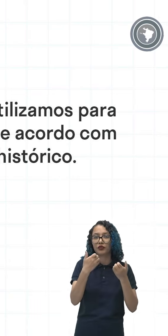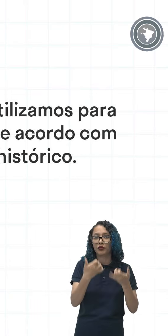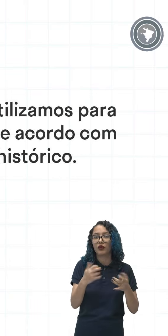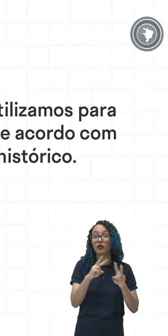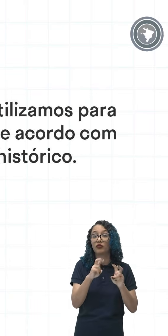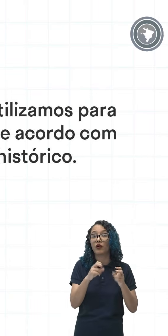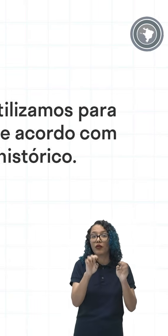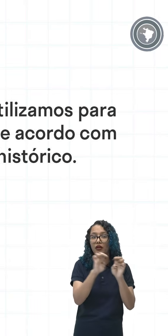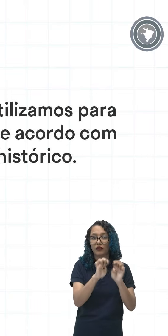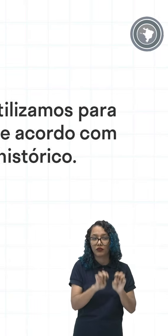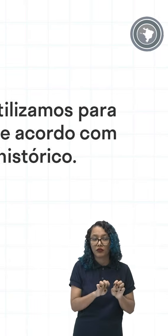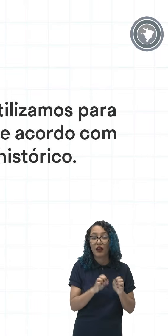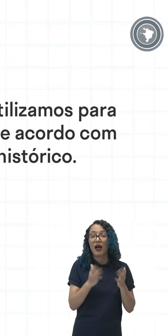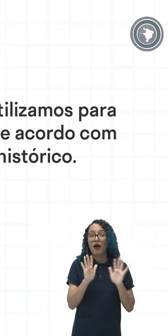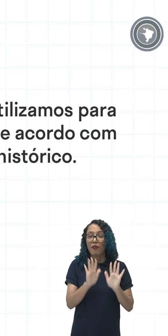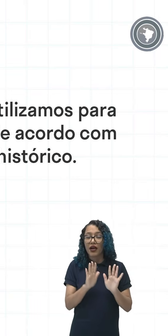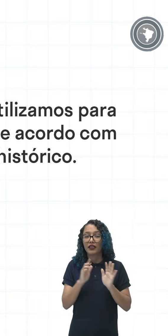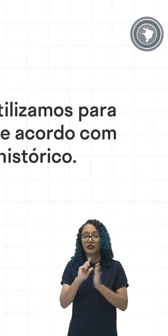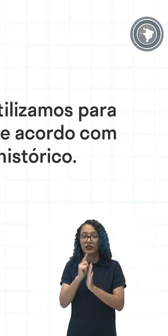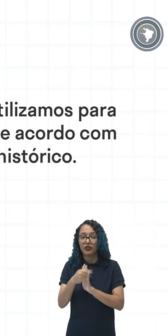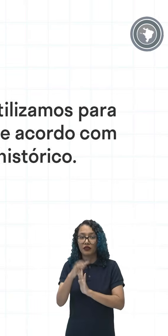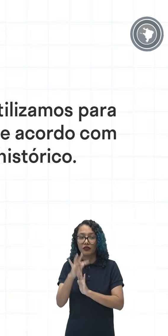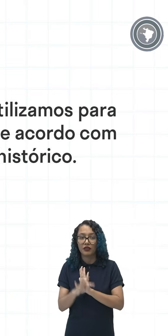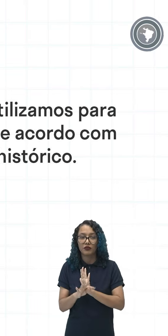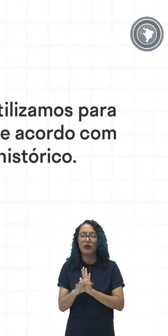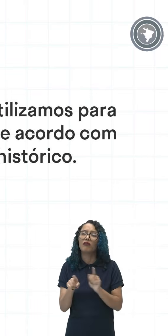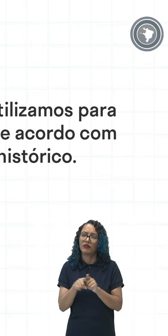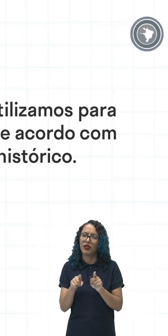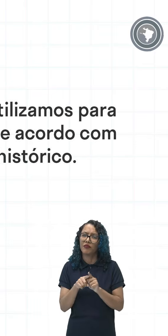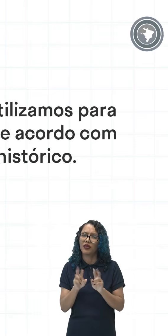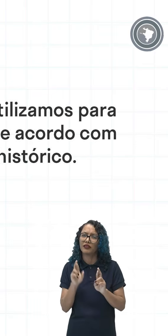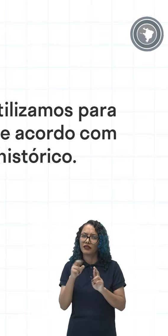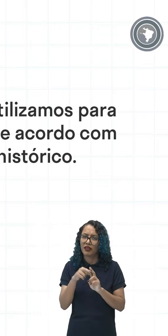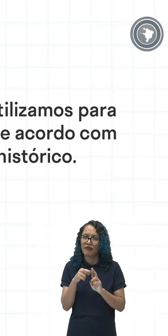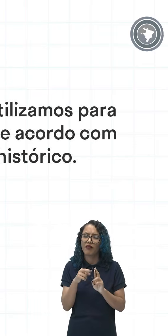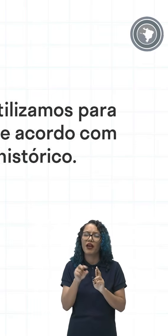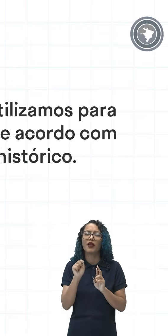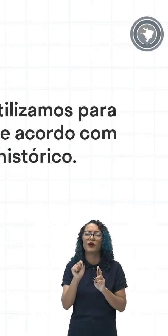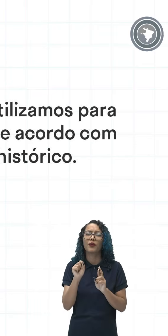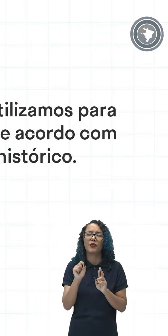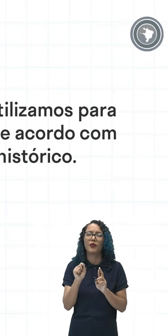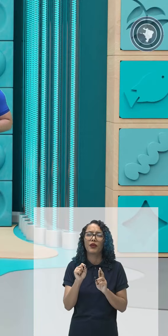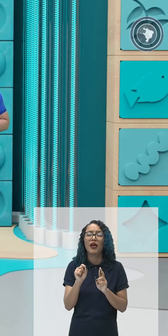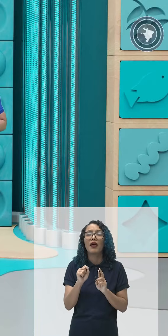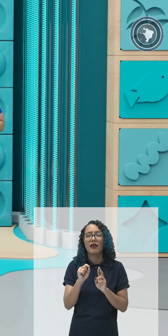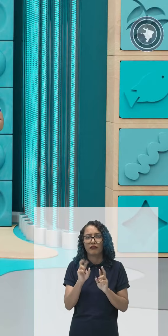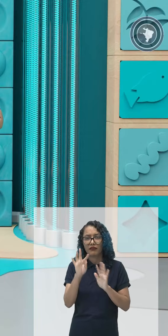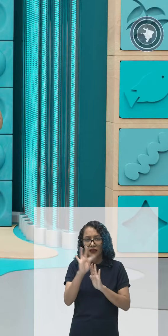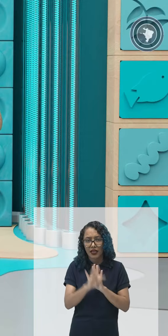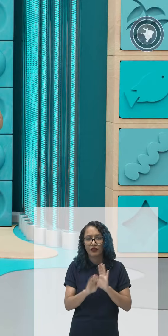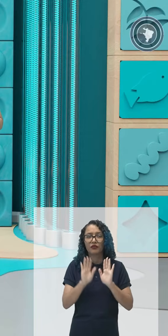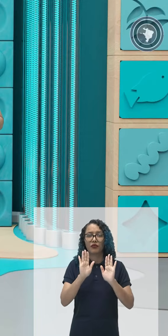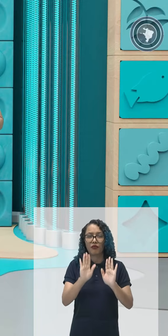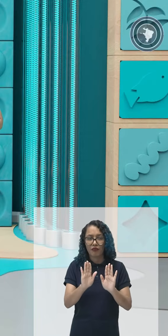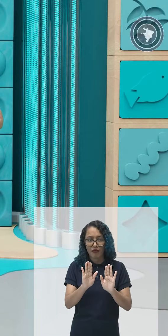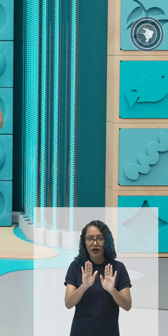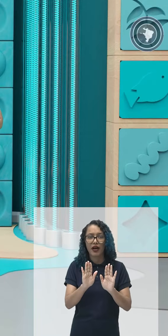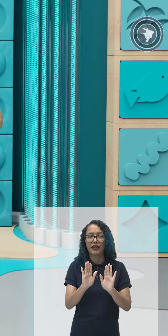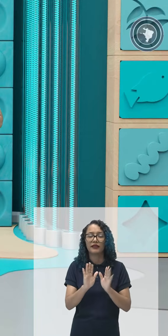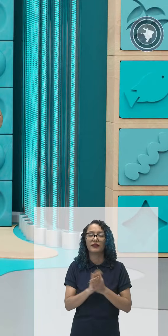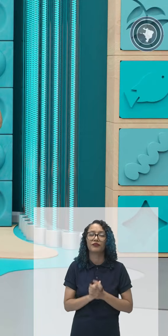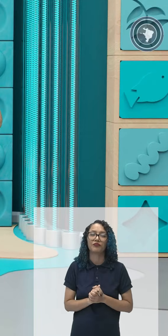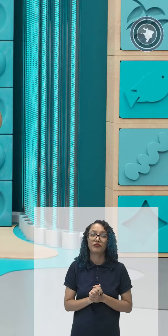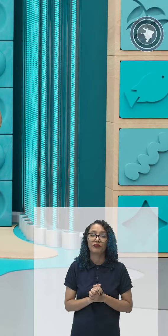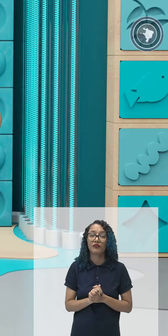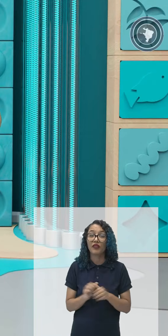do texto. Quando nós estamos falando de gêneros textuais, também estamos falando de texto, mas estamos falando de texto de acordo com a